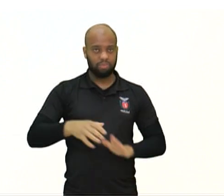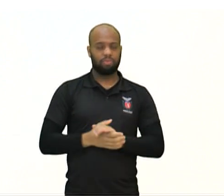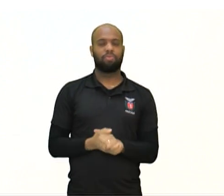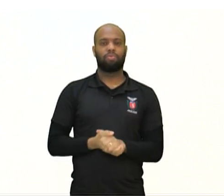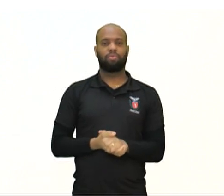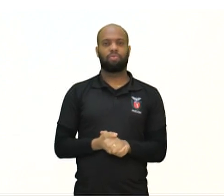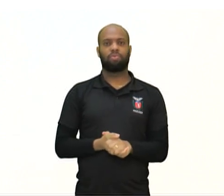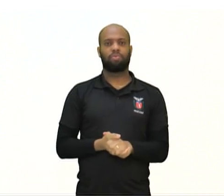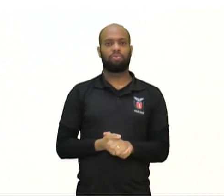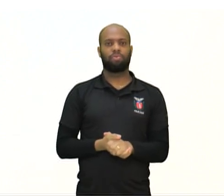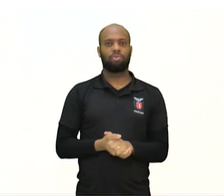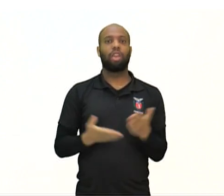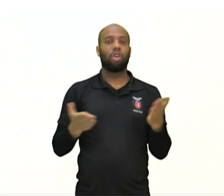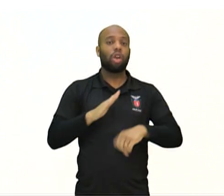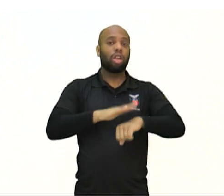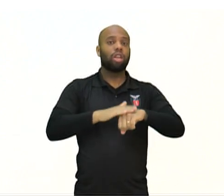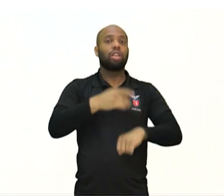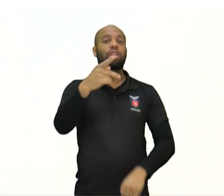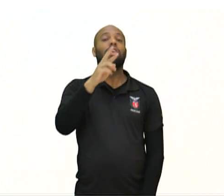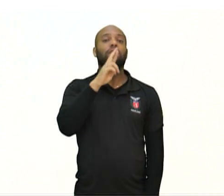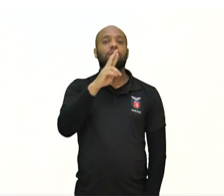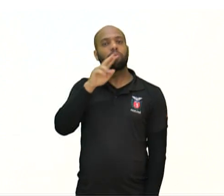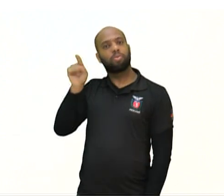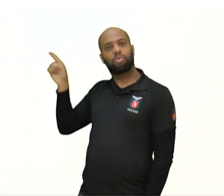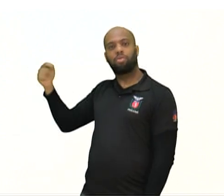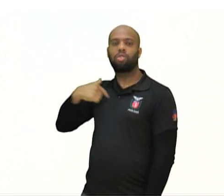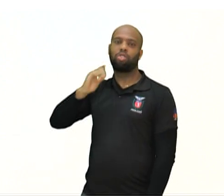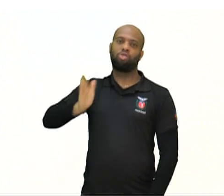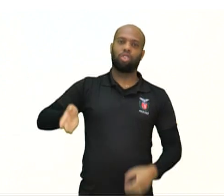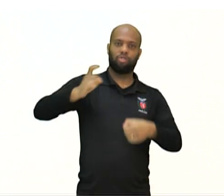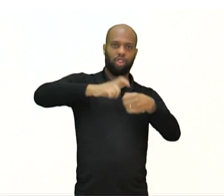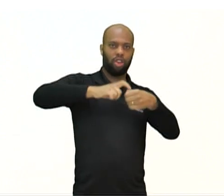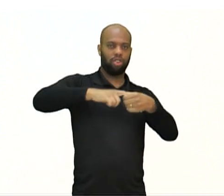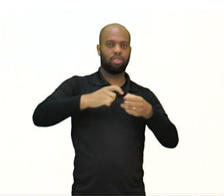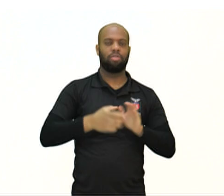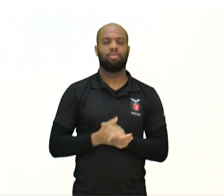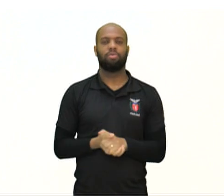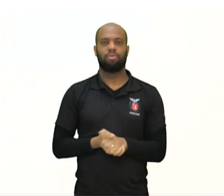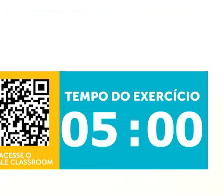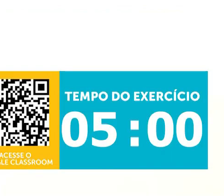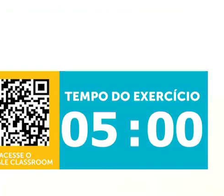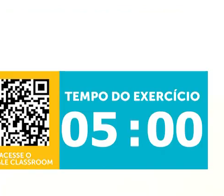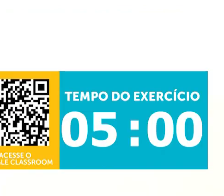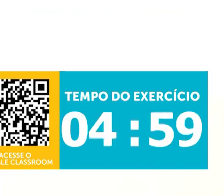A mais 1. Então, resolvam lá que nós já voltamos.